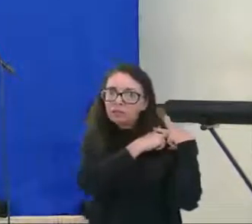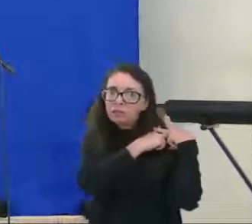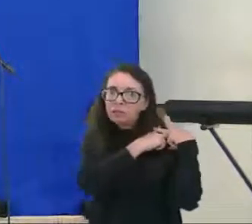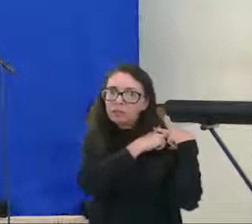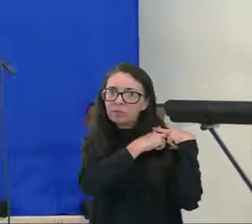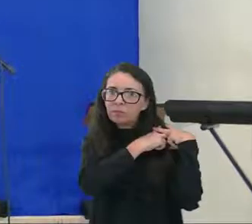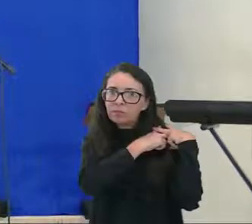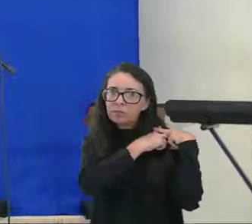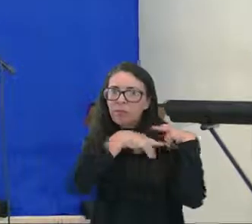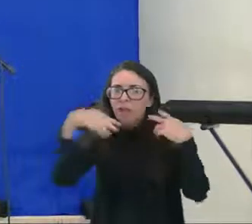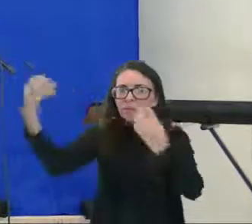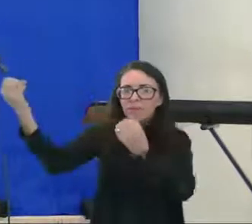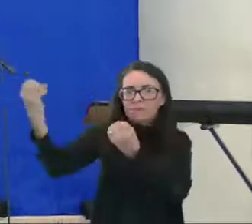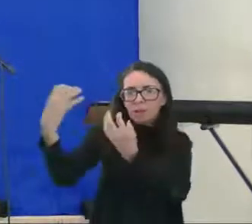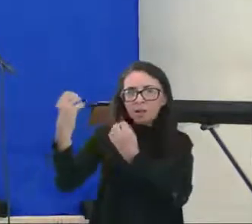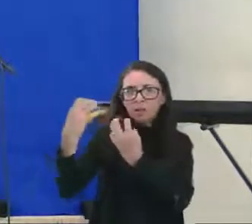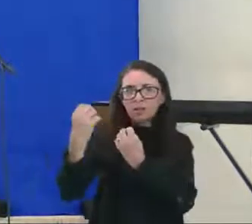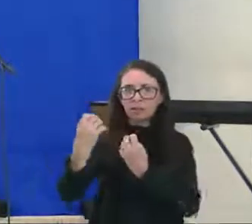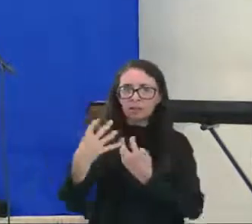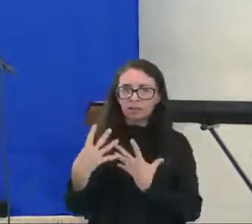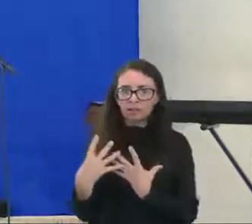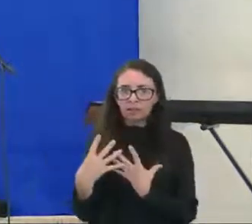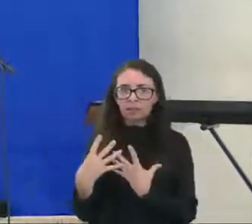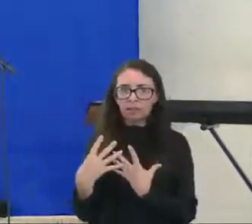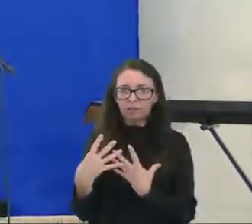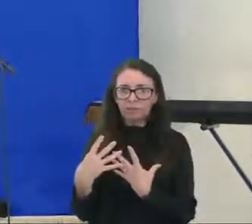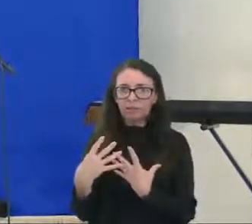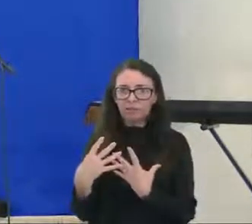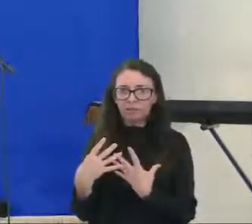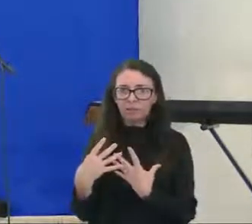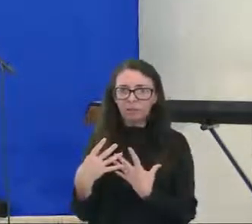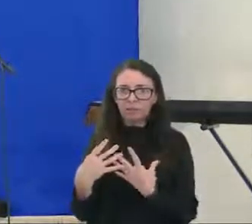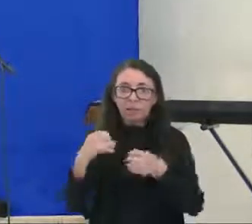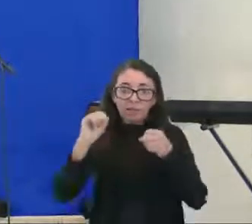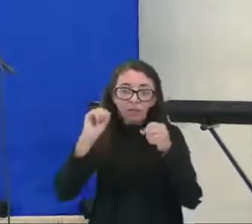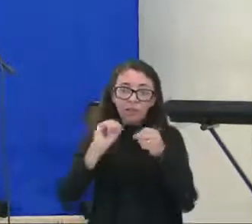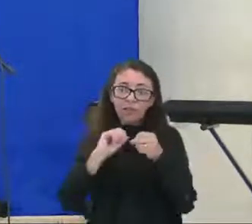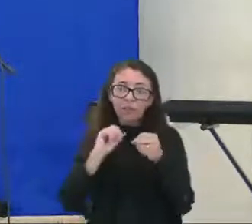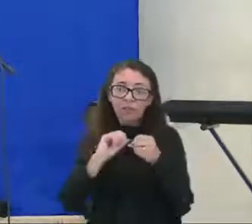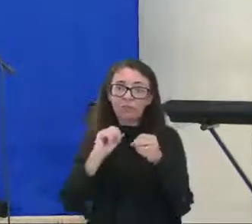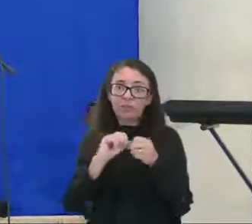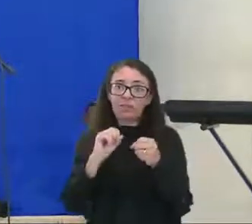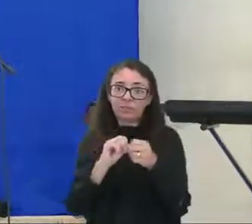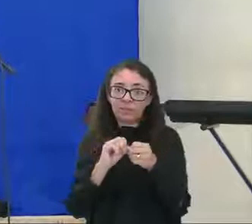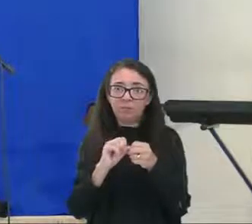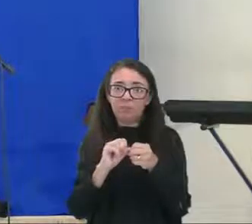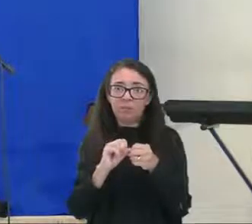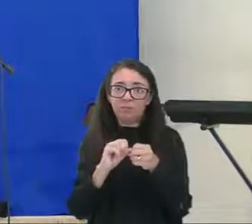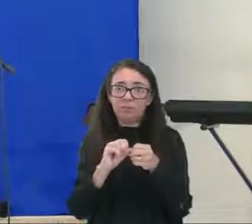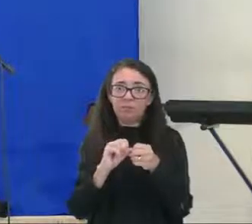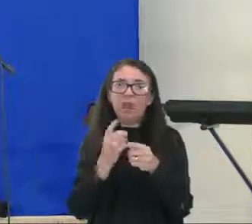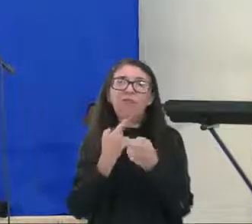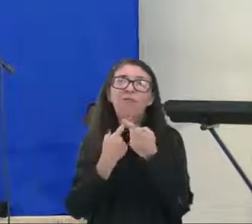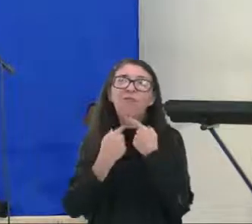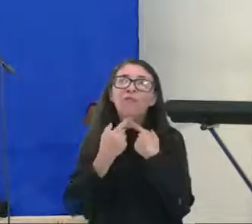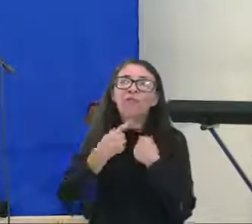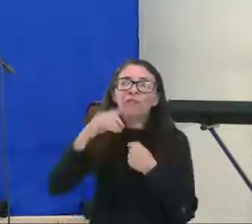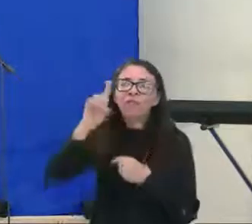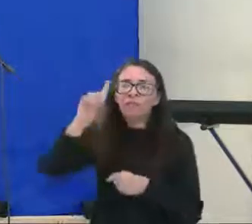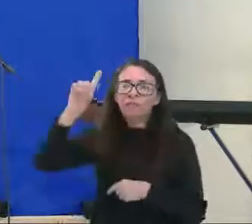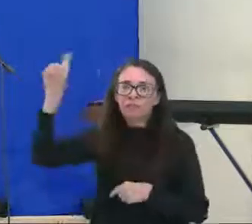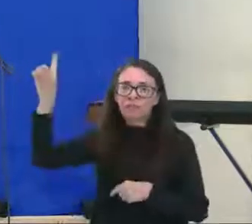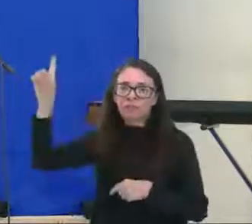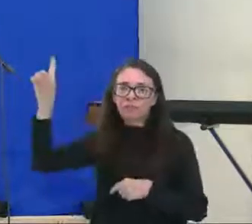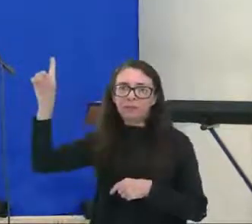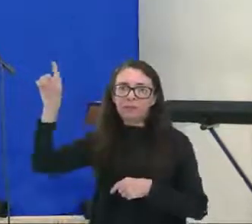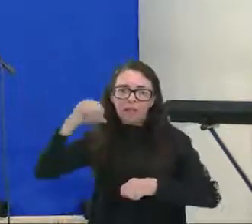possa realizar a tarefa que ele entregou à igreja. Se a gente olhar as duas preposições, dá a